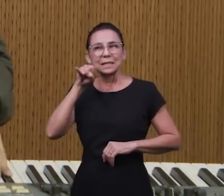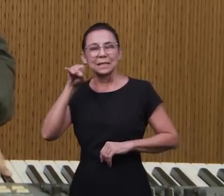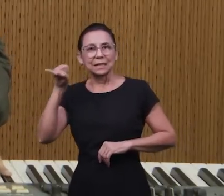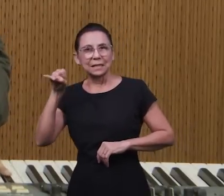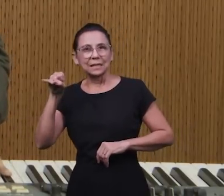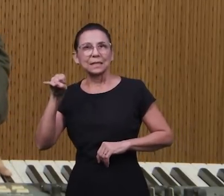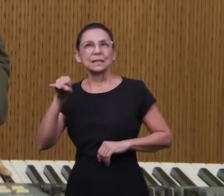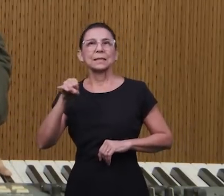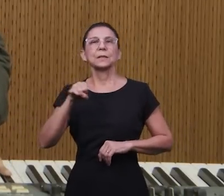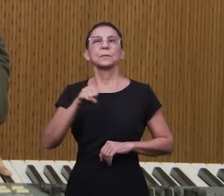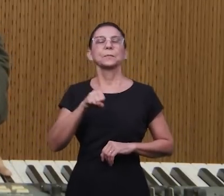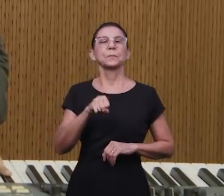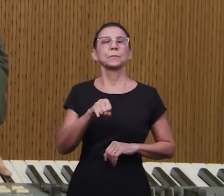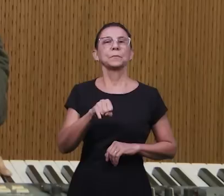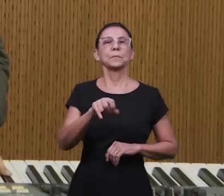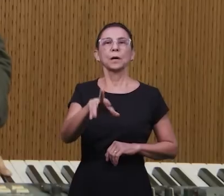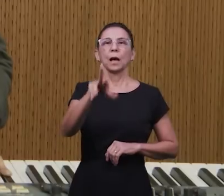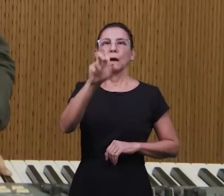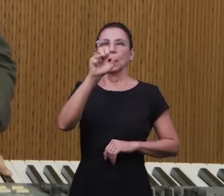Respira.